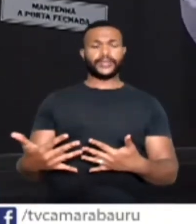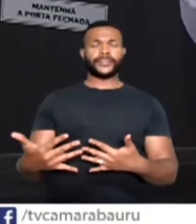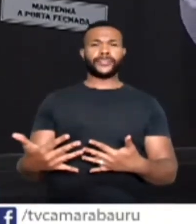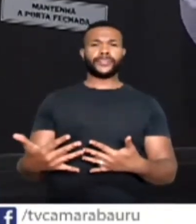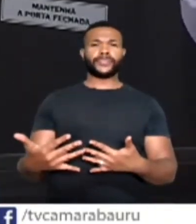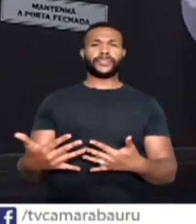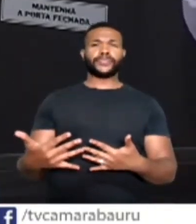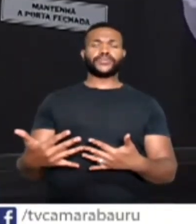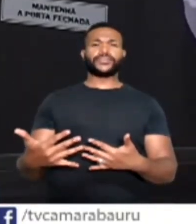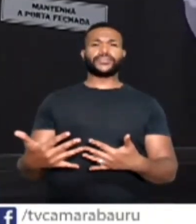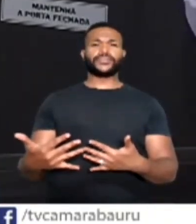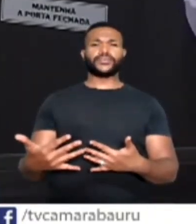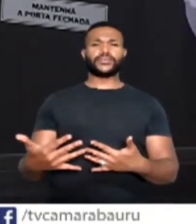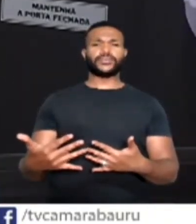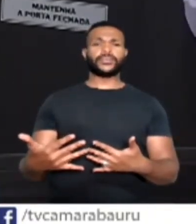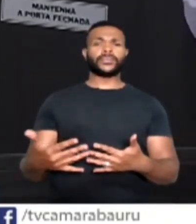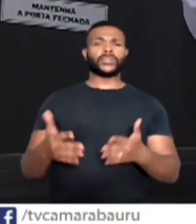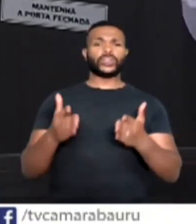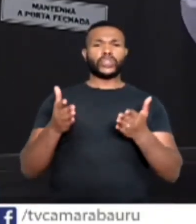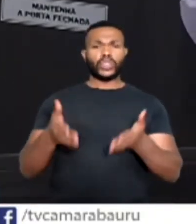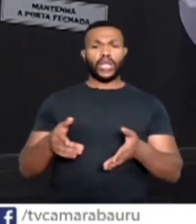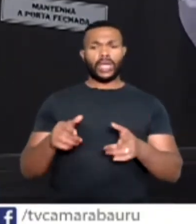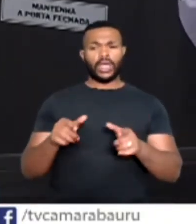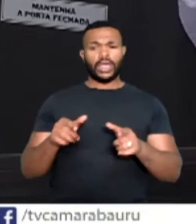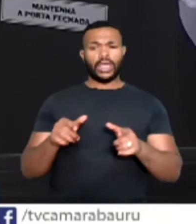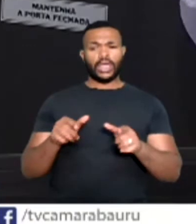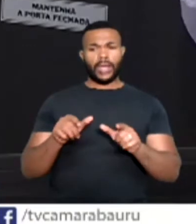que desde a jornada cívica democrática